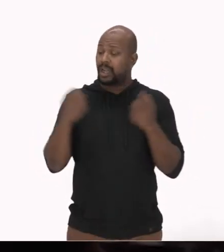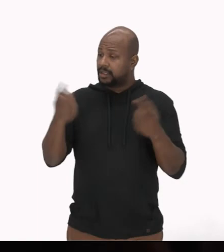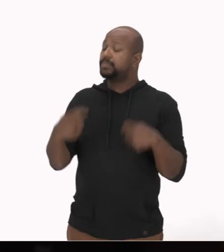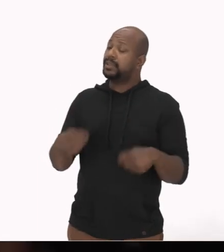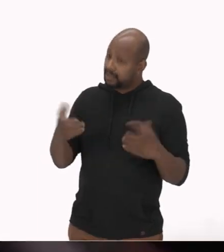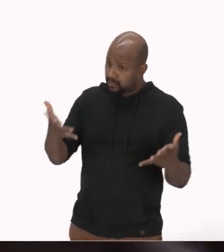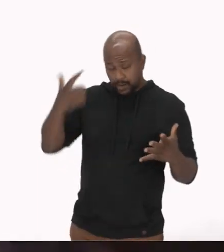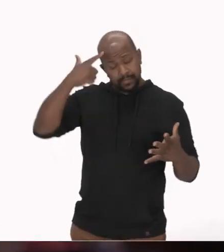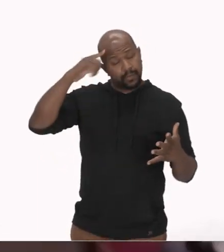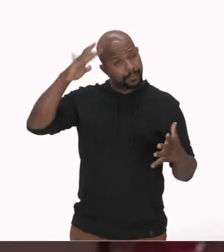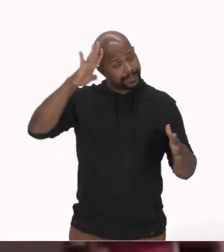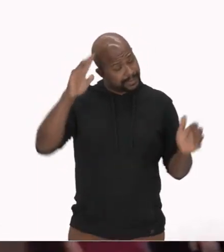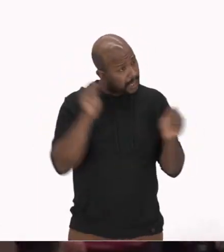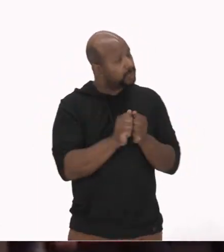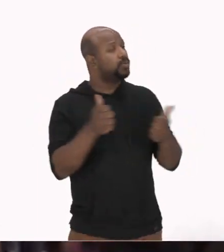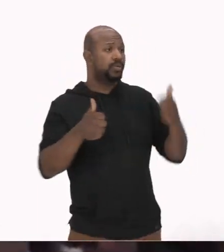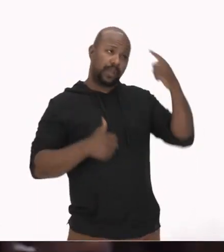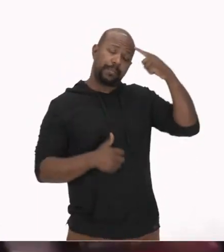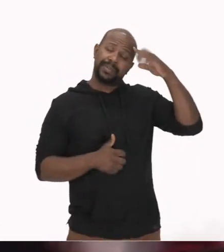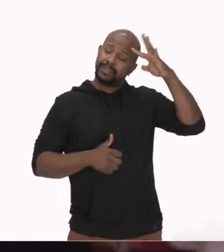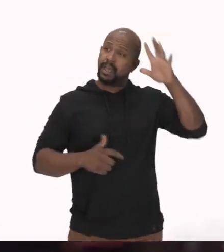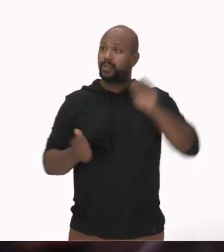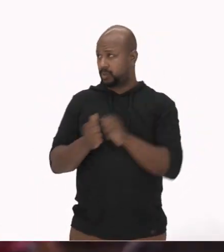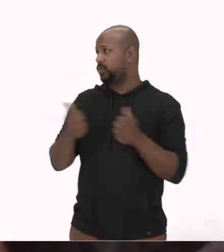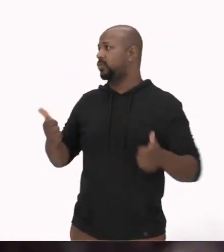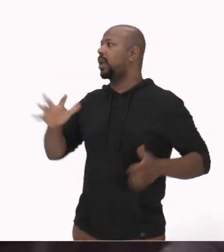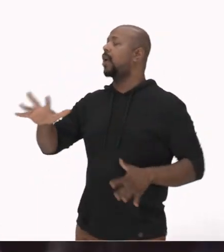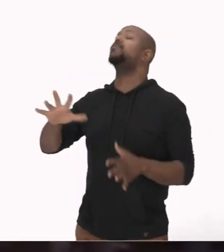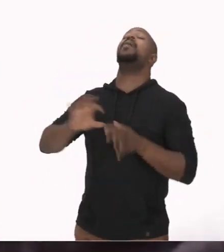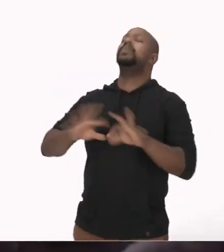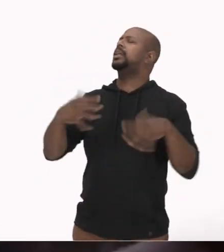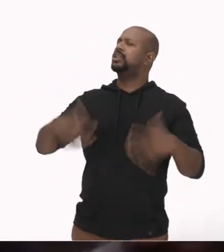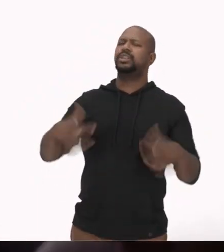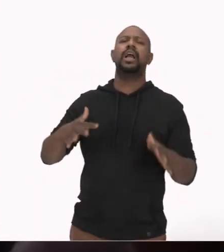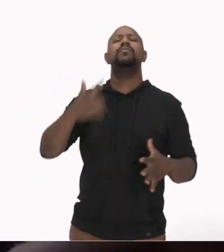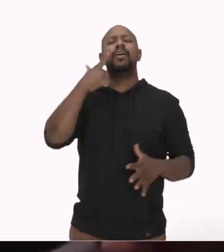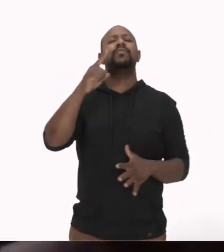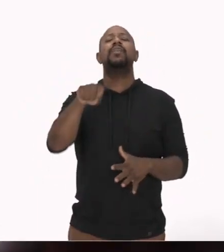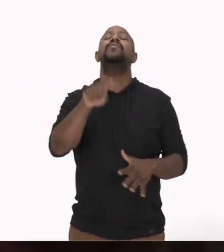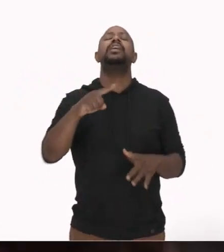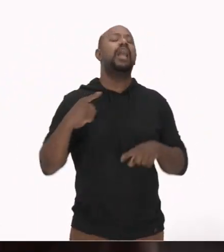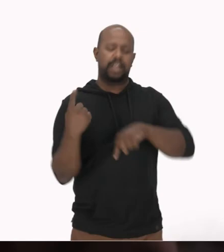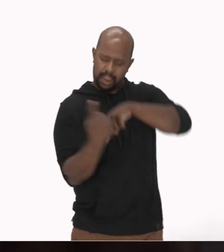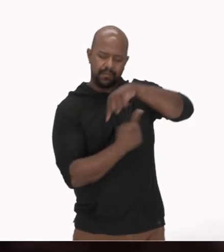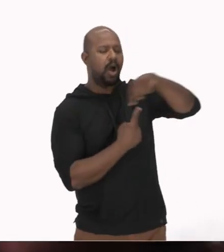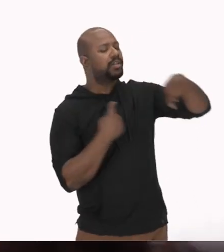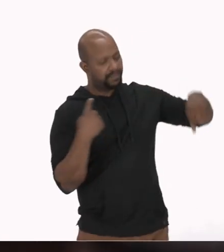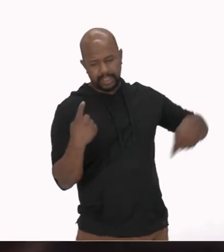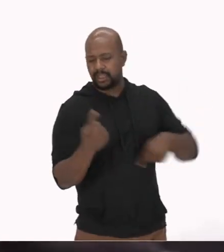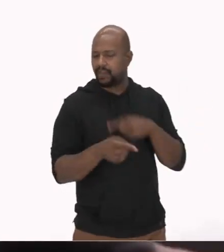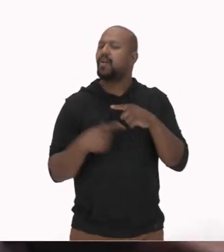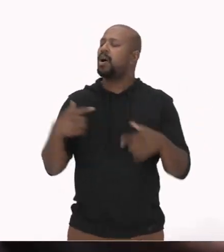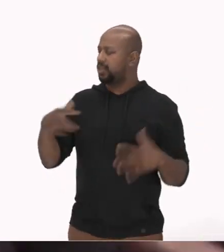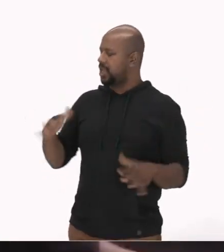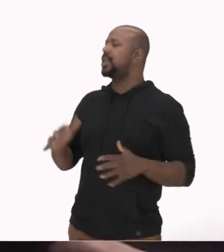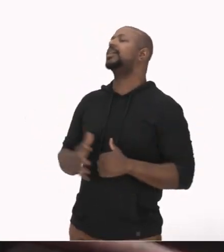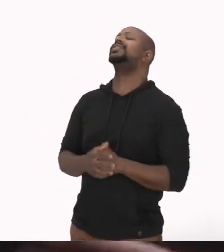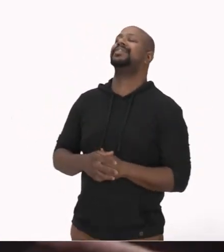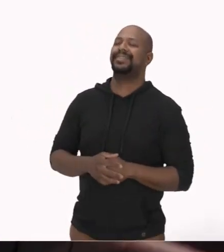indo, a gente tem que ir em equipe, vamos pensar junto, vamos pegar eles aqui. Vamos fechar eles, vai a ponta, dá toda a volta. Deixa